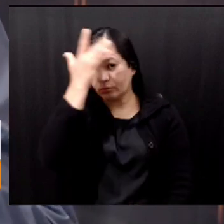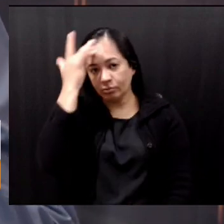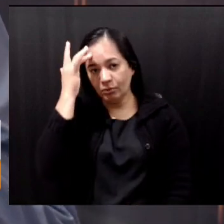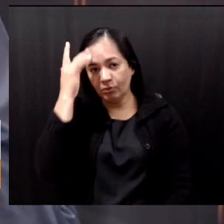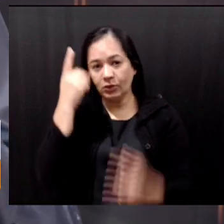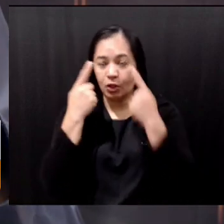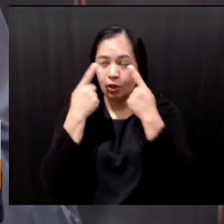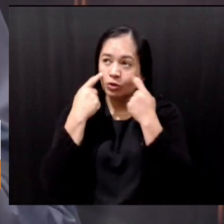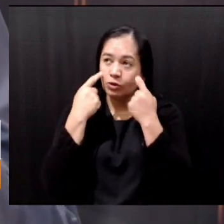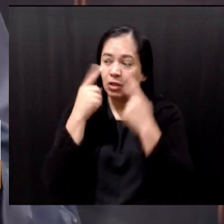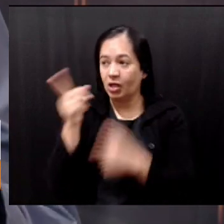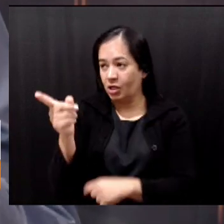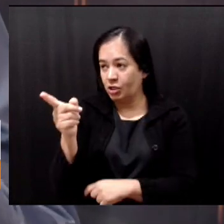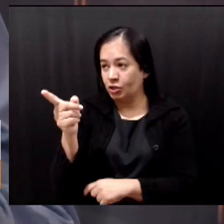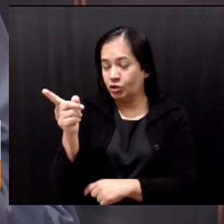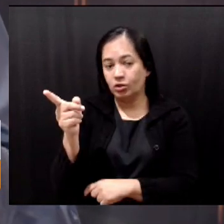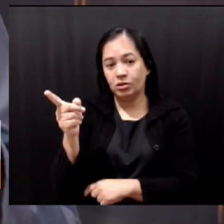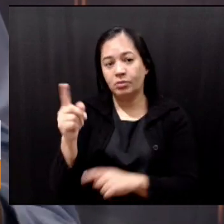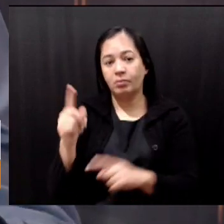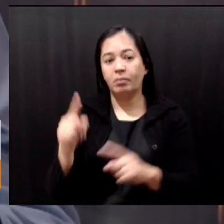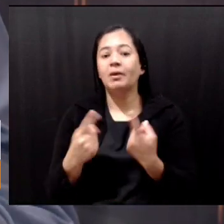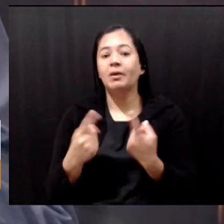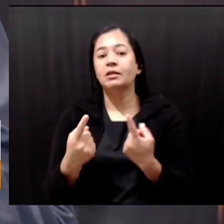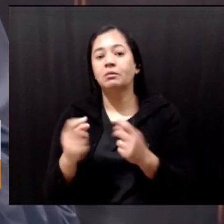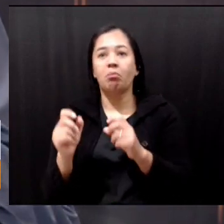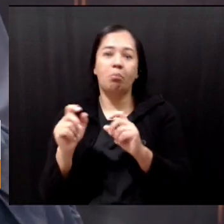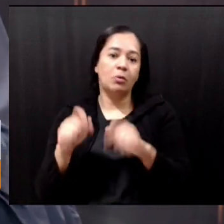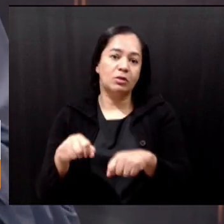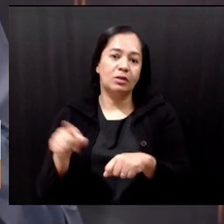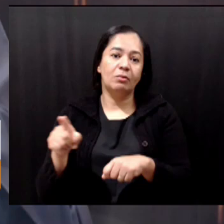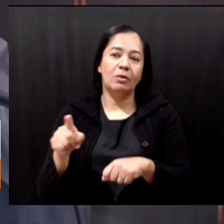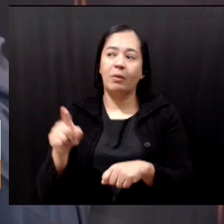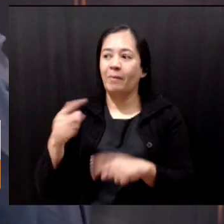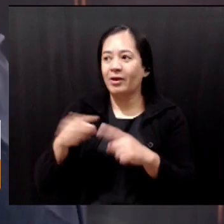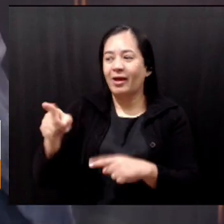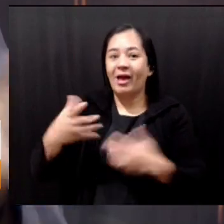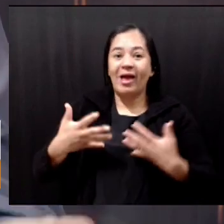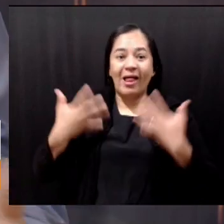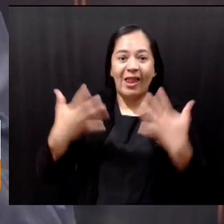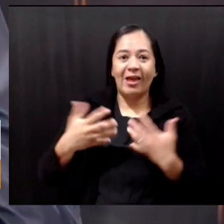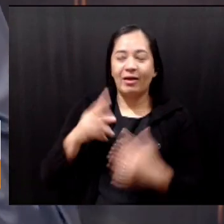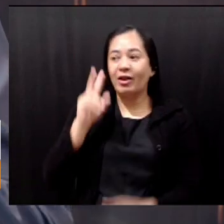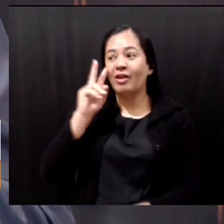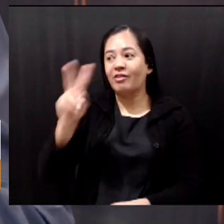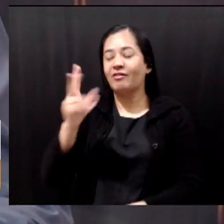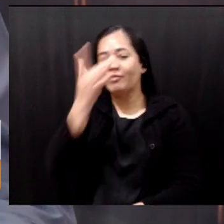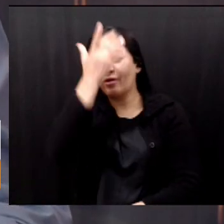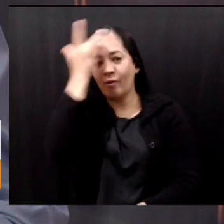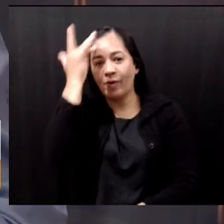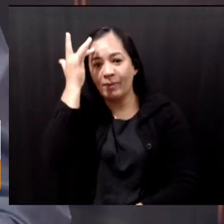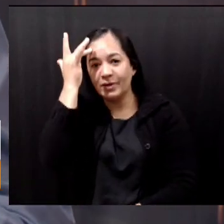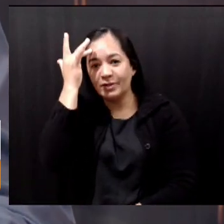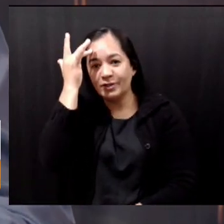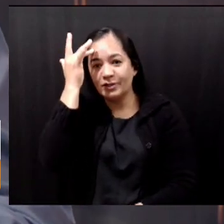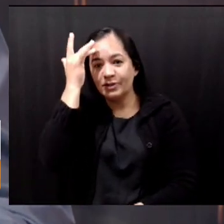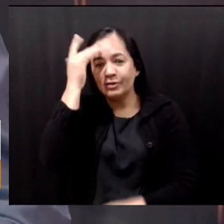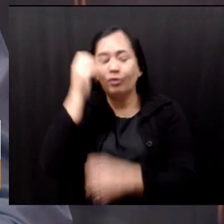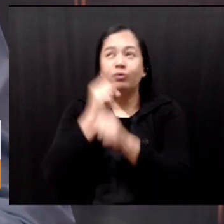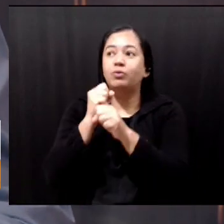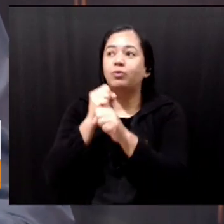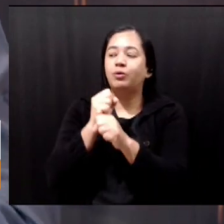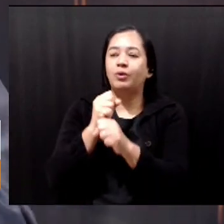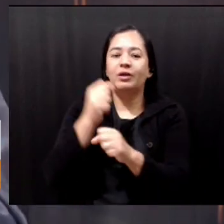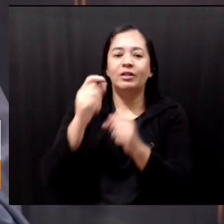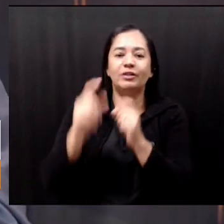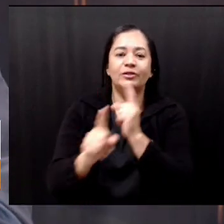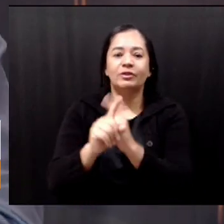está chorando", mas pode ser porque ela está muito alegre, porque reviu alguém que faz muito tempo, ou simplesmente está cortando uma